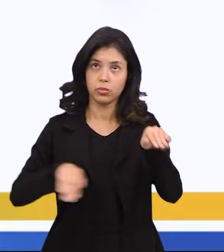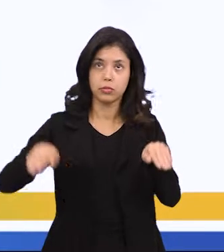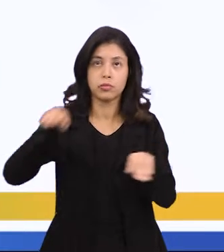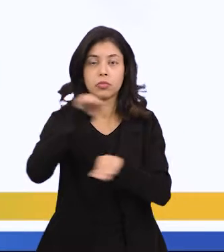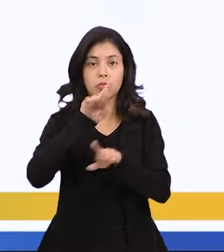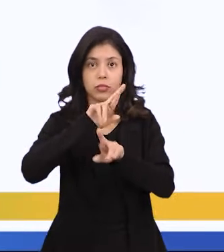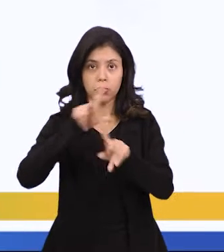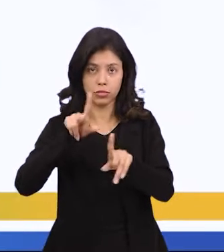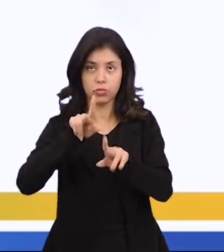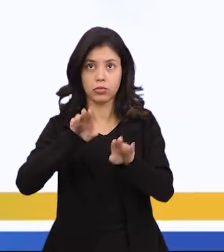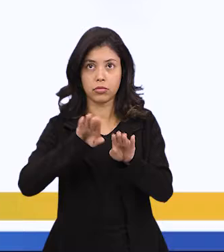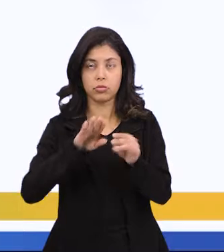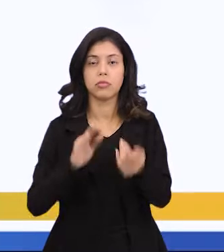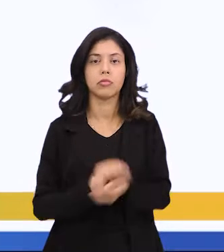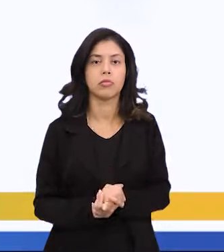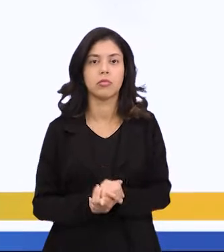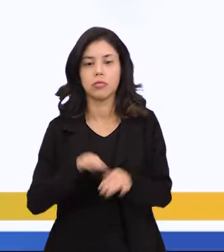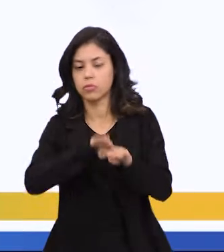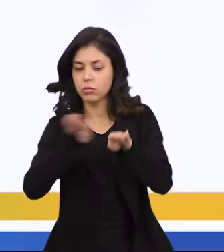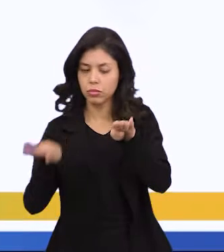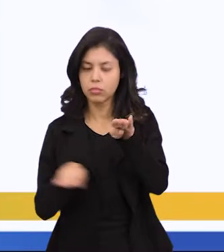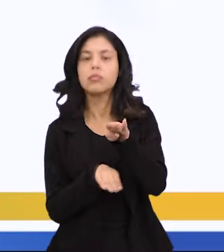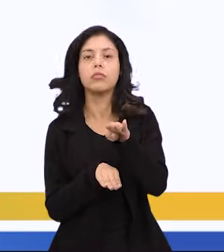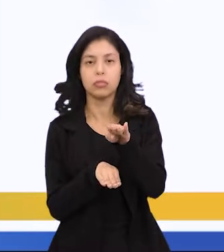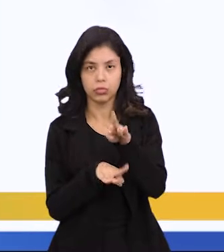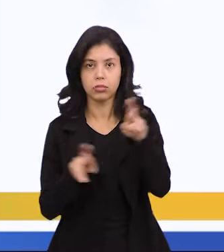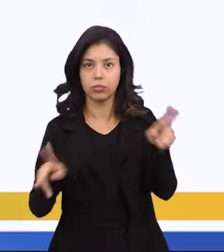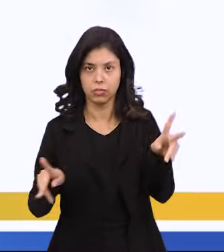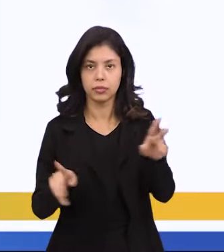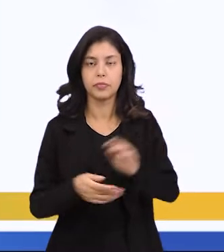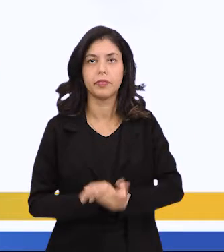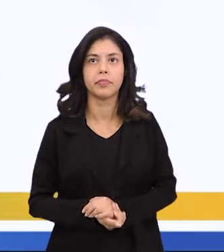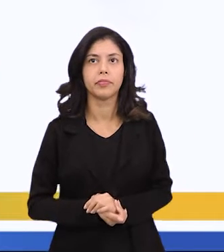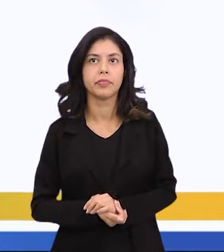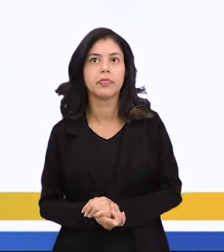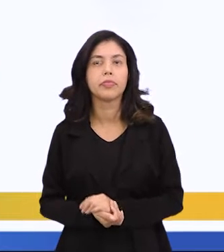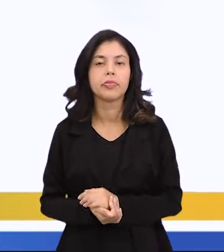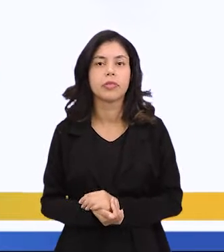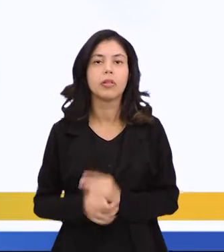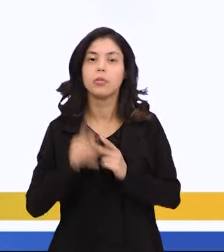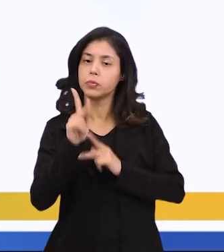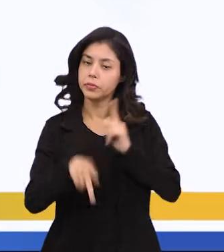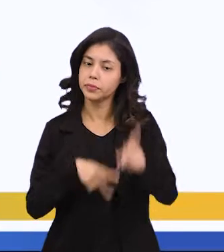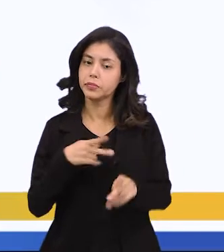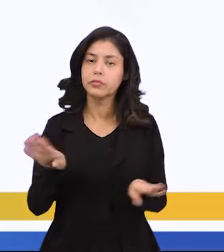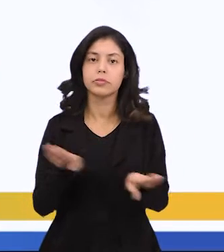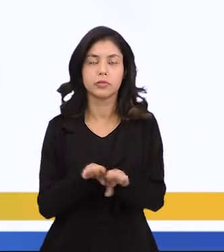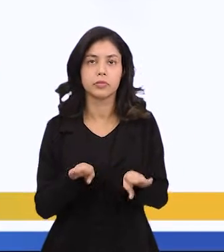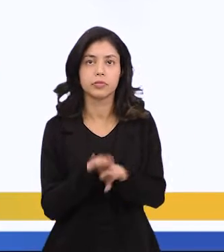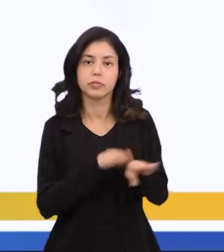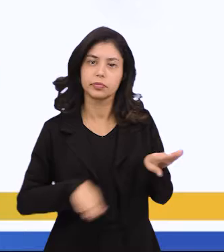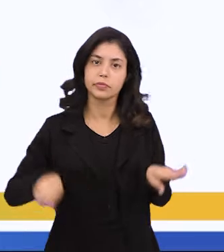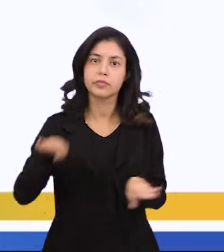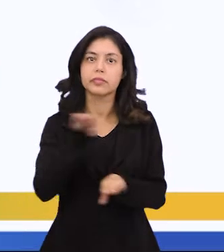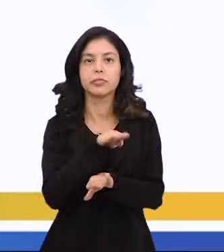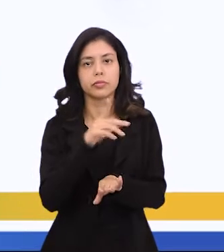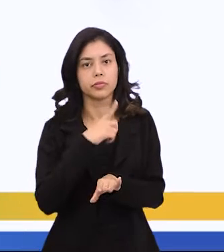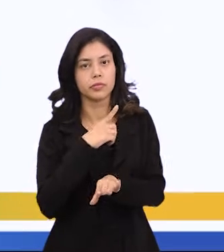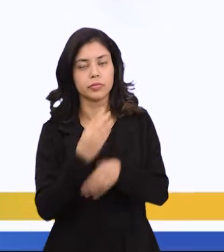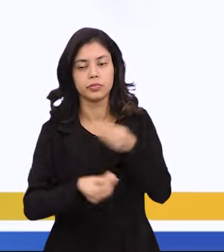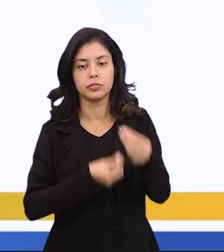é diferente agora da população que está embaixo. A população superior